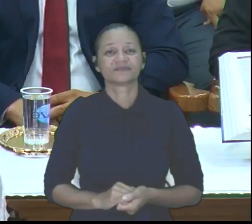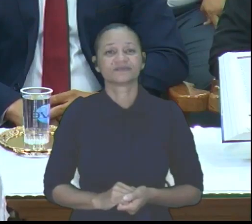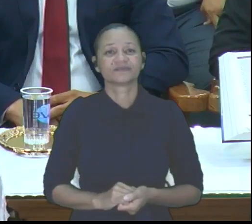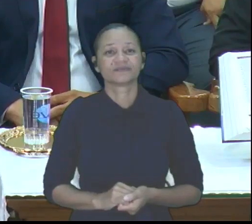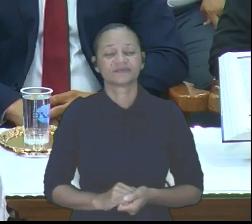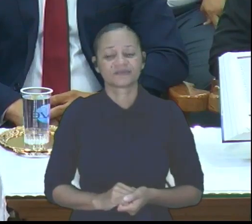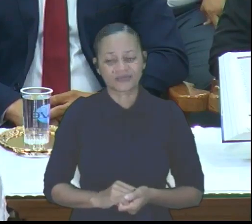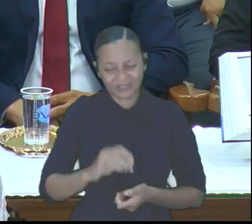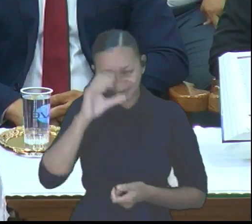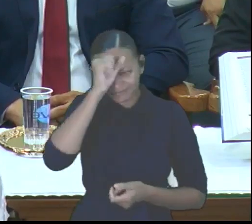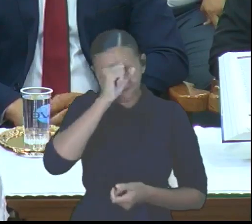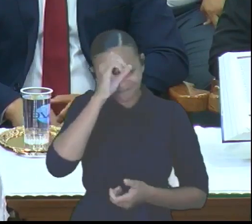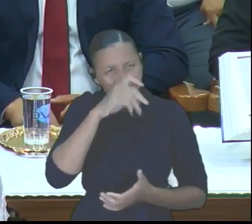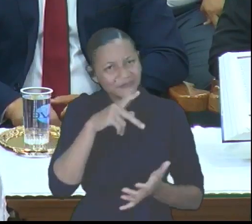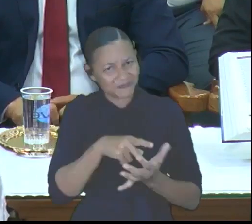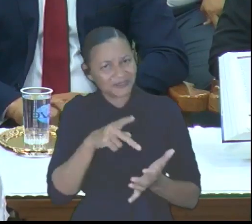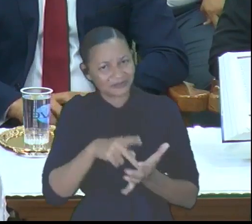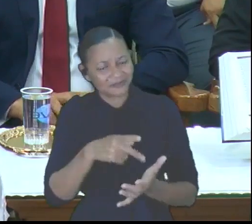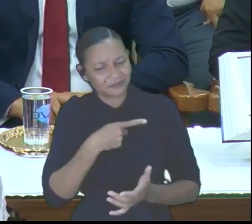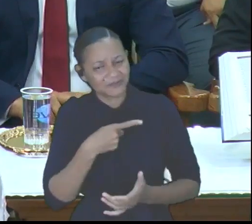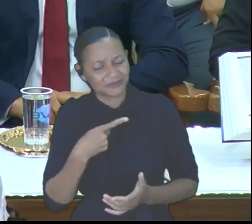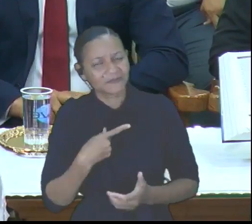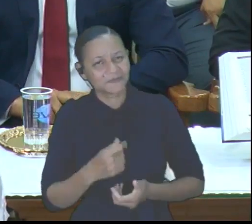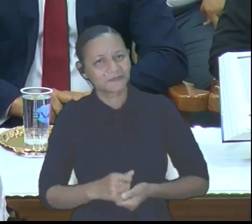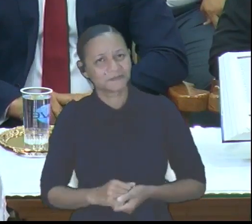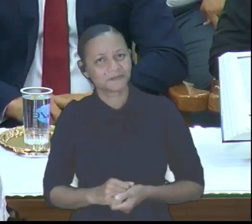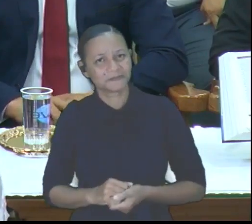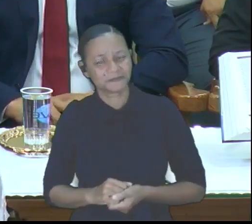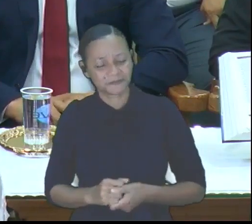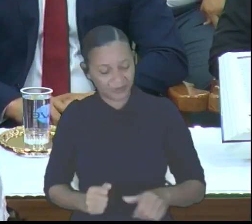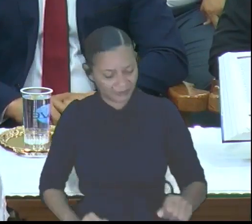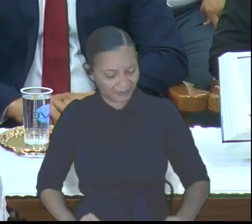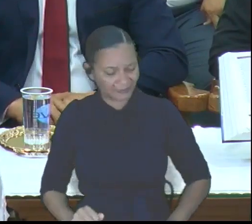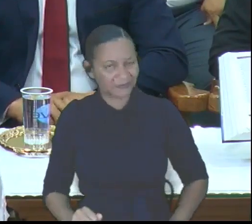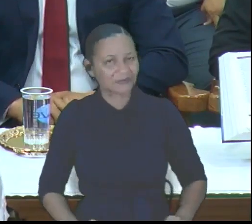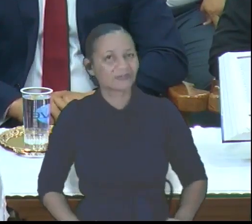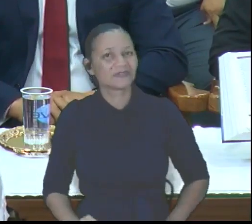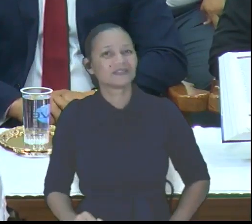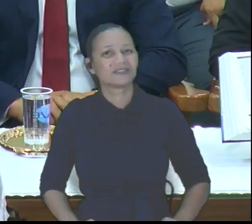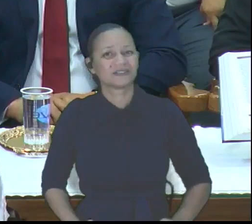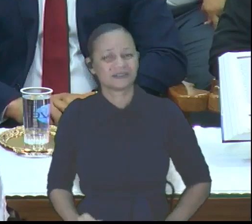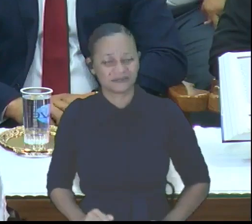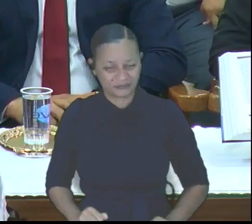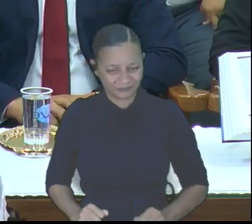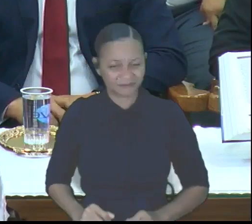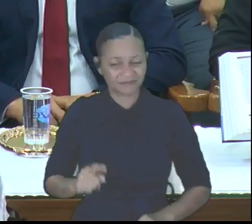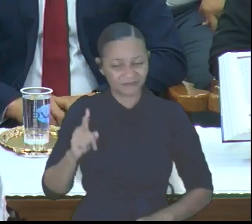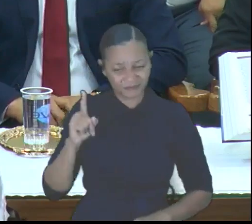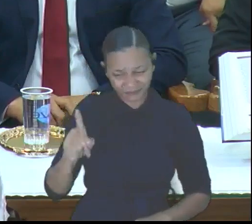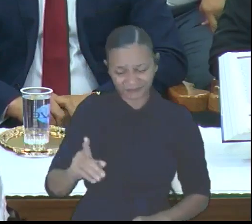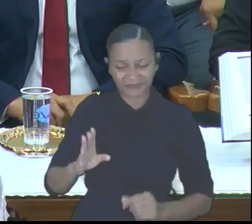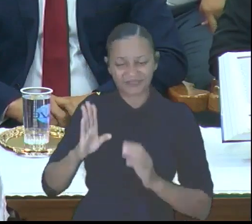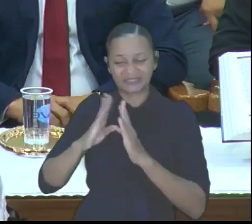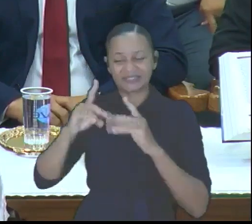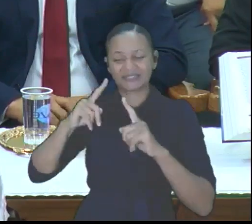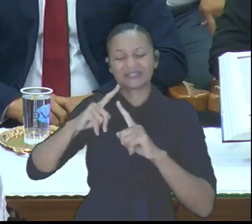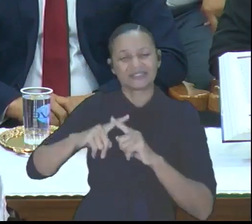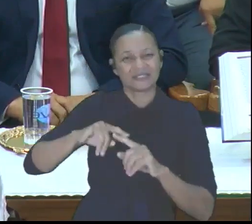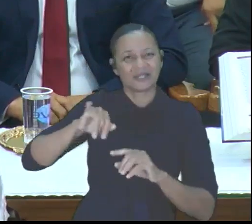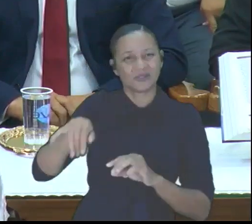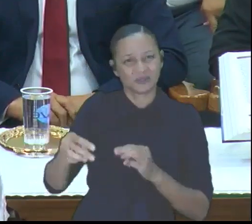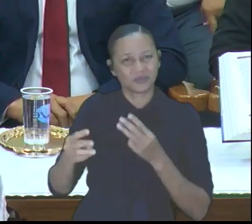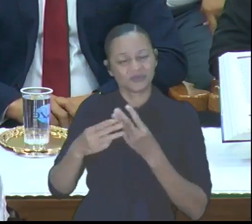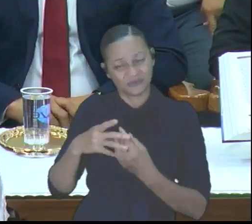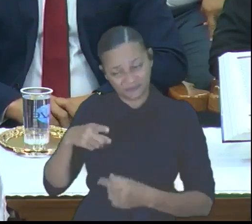Será que ele aprendeu mesmo, pastor? Lá em Atos, lá no cenáculo. Vai lá procurar depois do